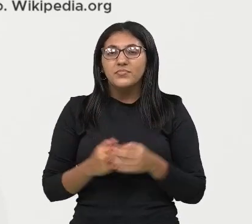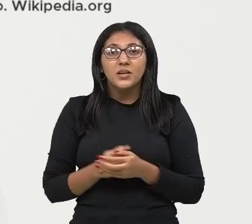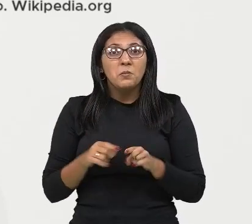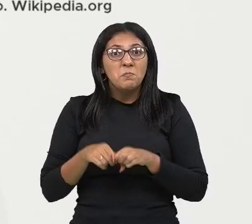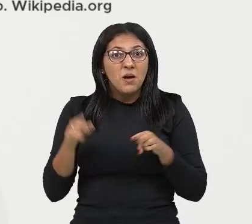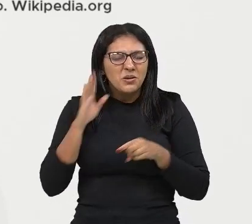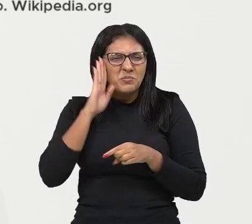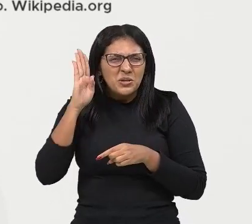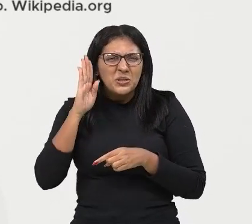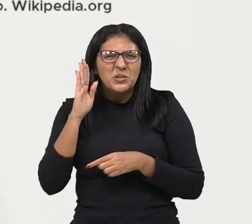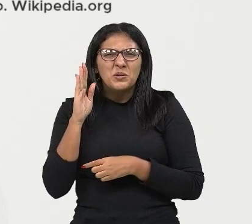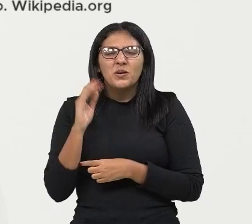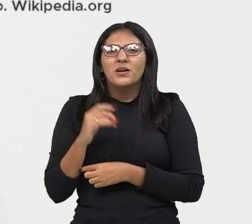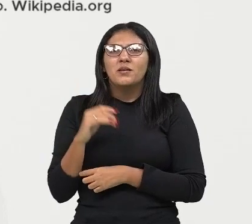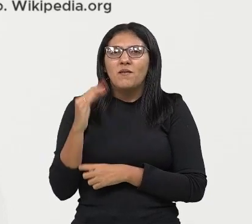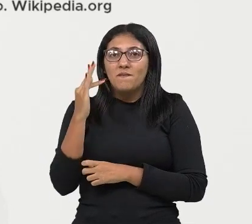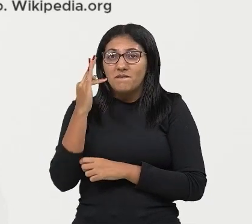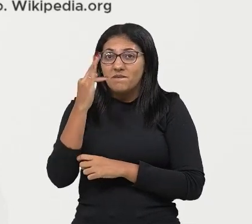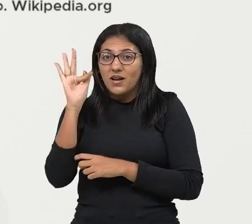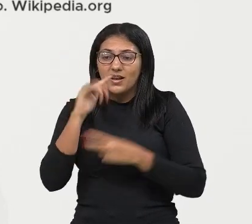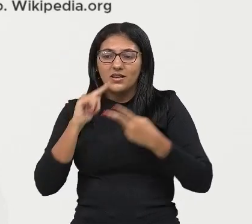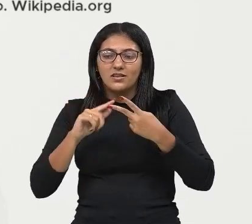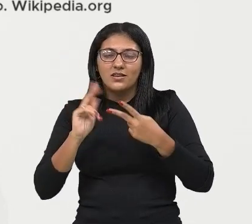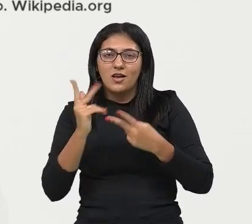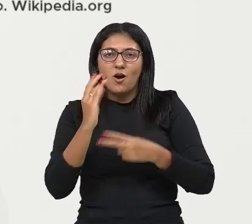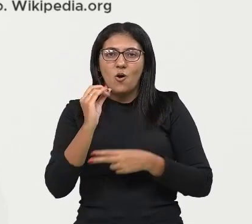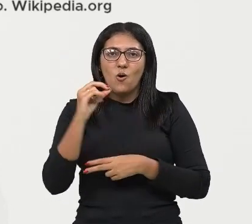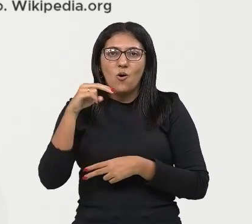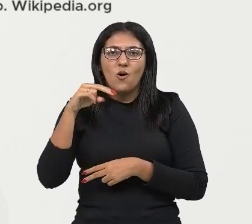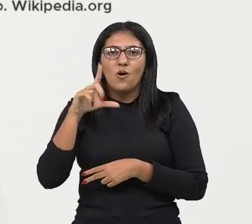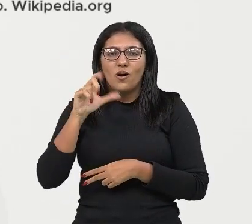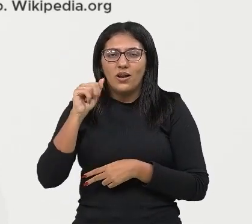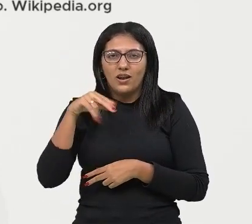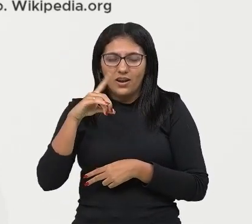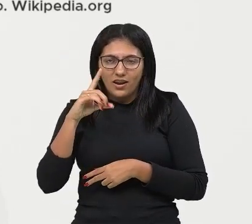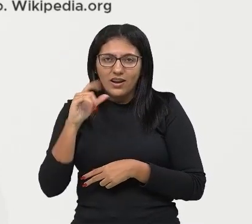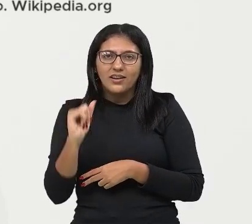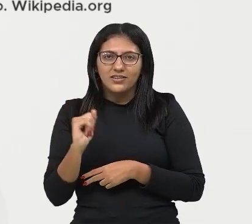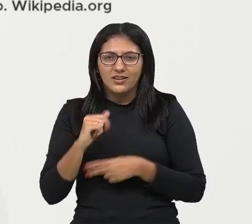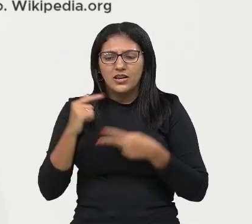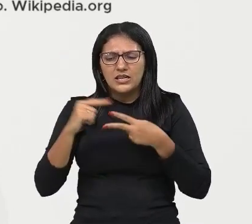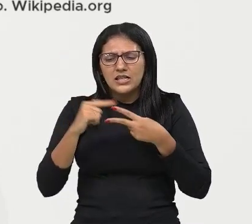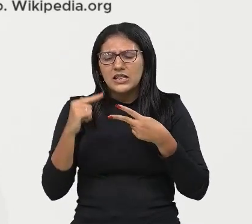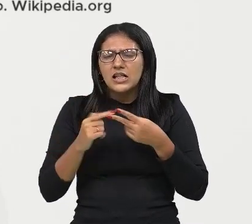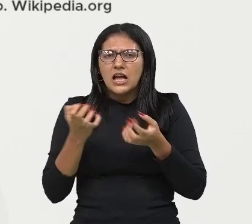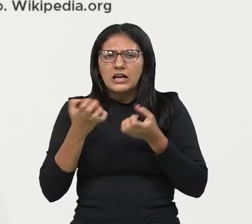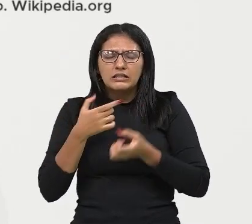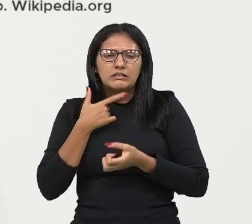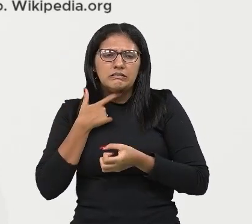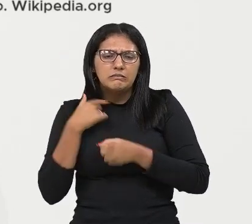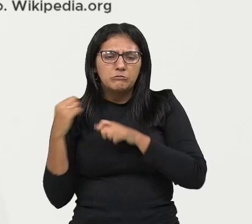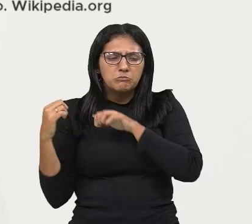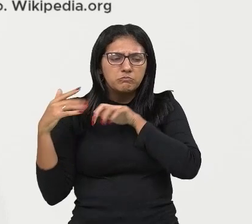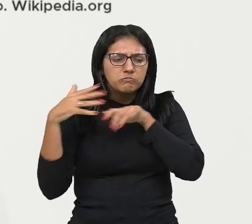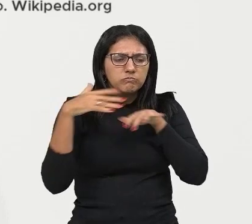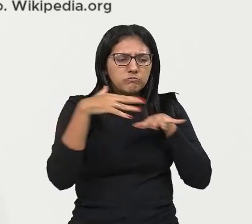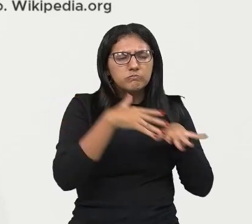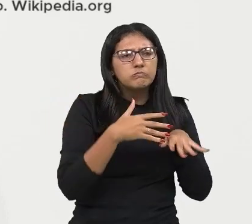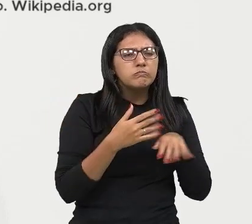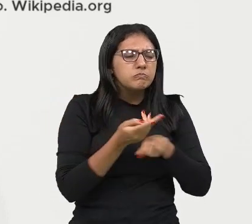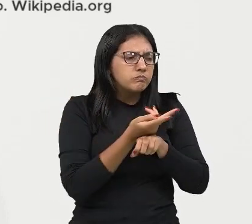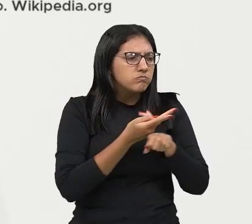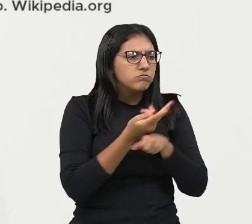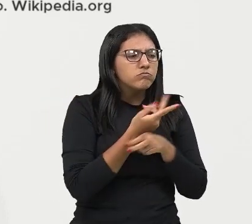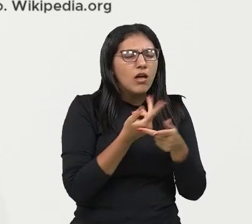dos franceses e dos holandeses, que queriam novas terras, que também queriam explorar cada vez